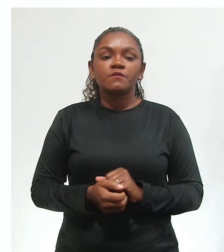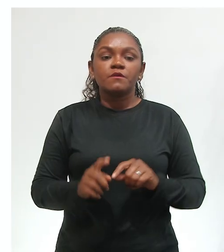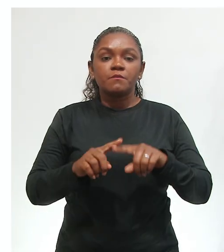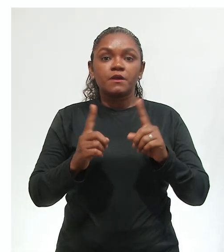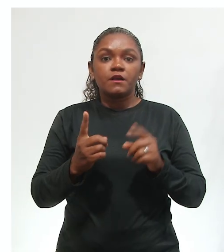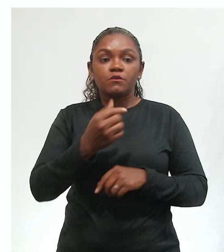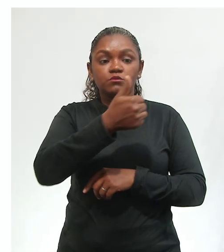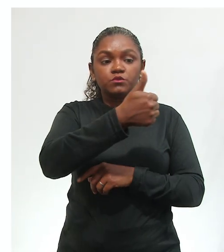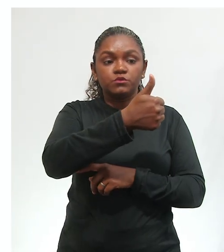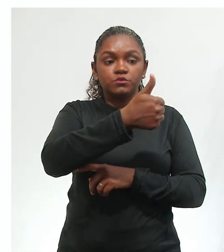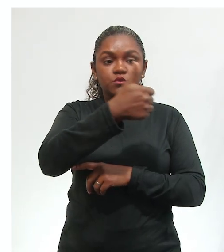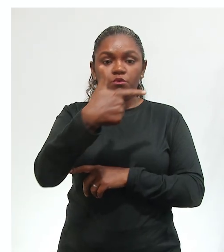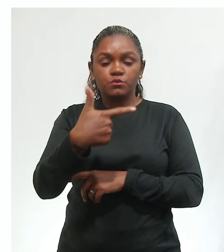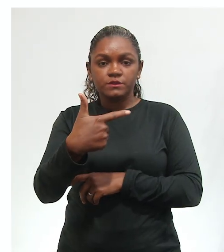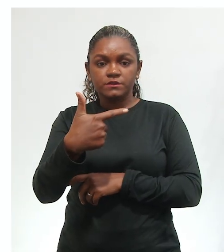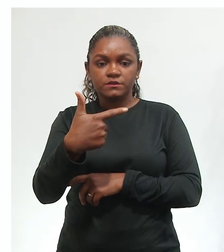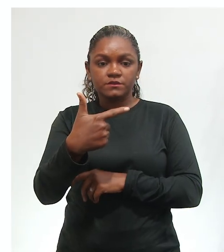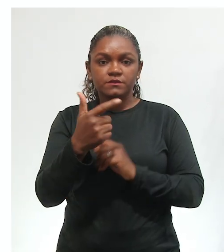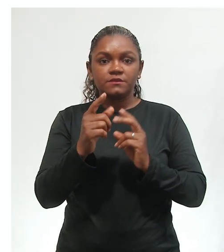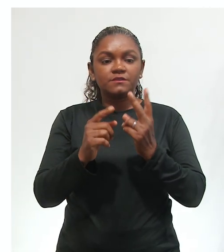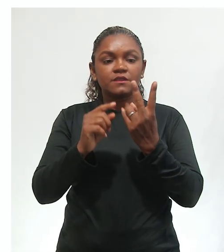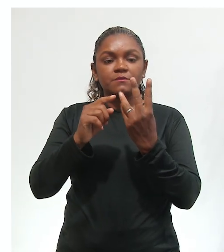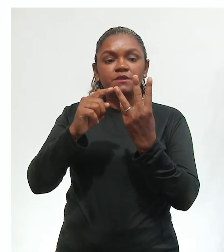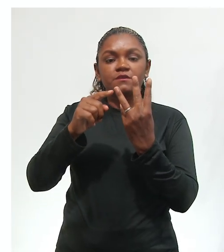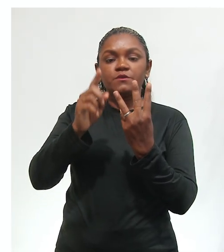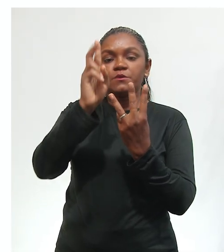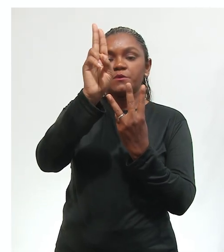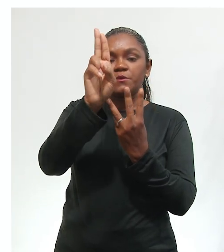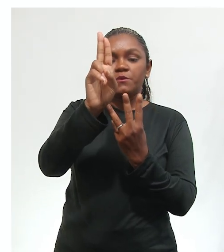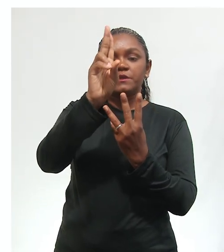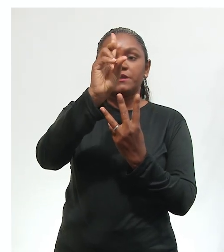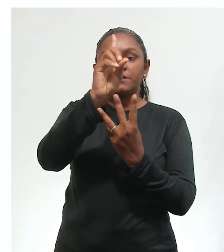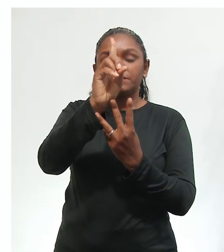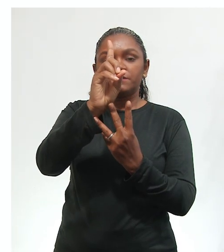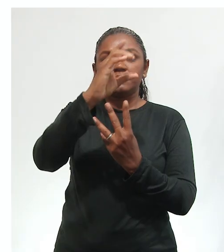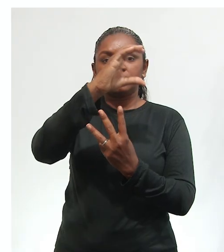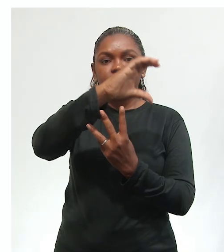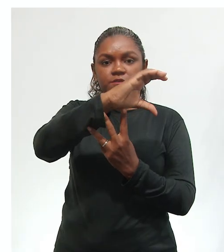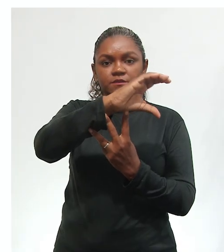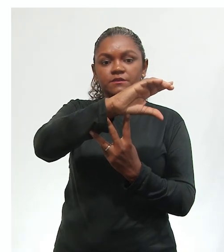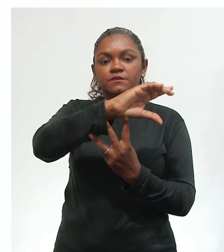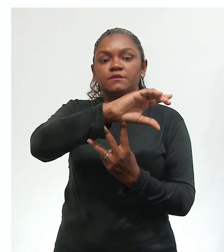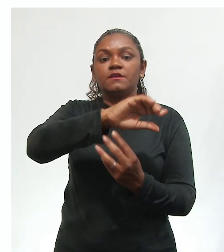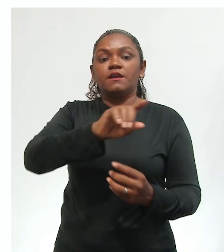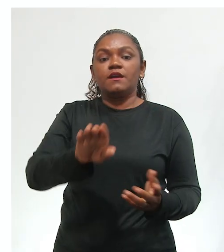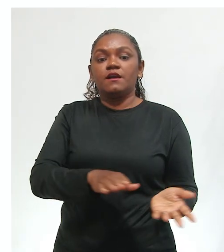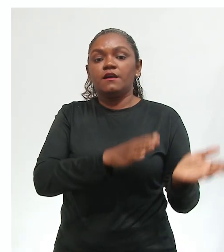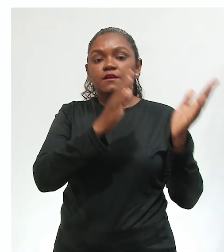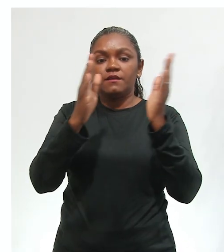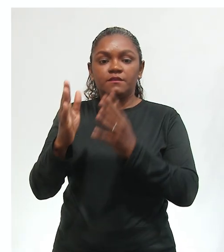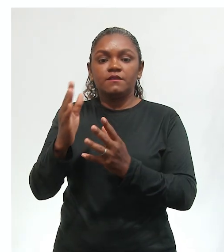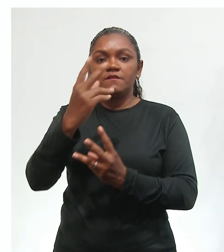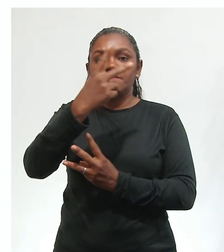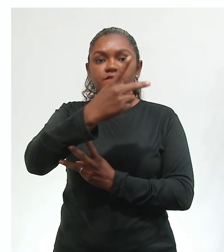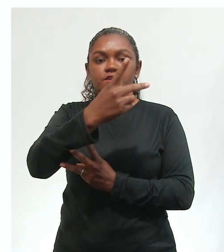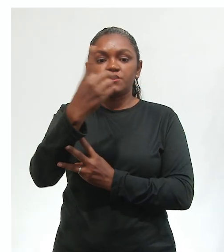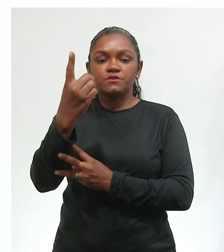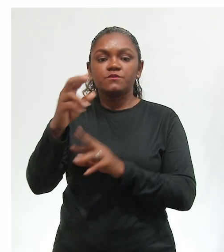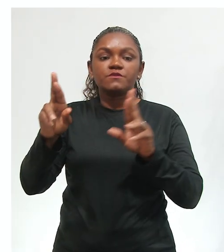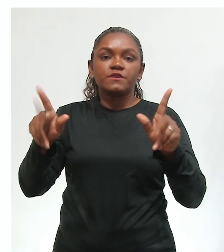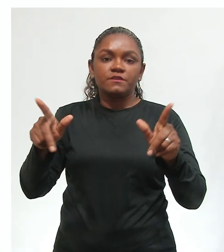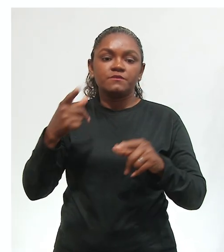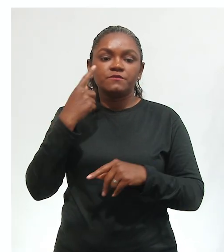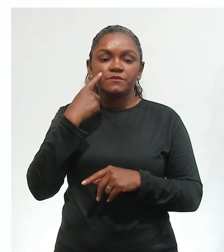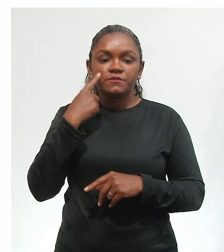2 dezenas com 1 unidade. O que nós vamos tentar analisar aqui